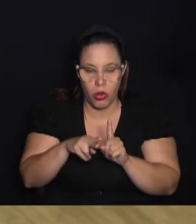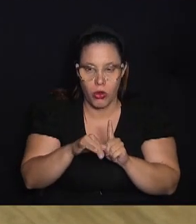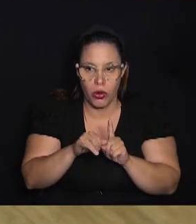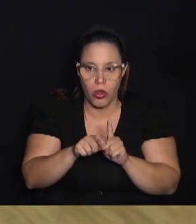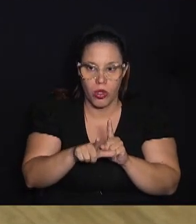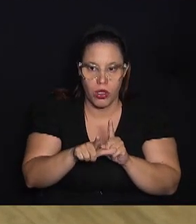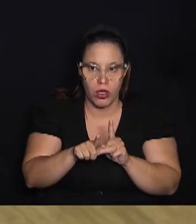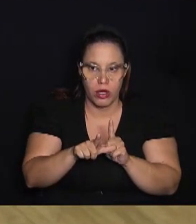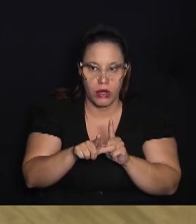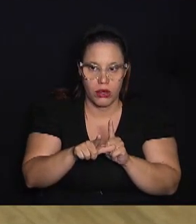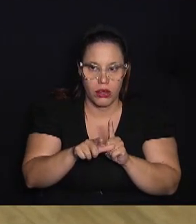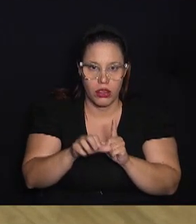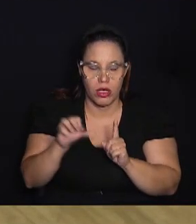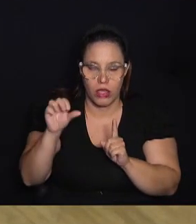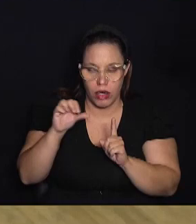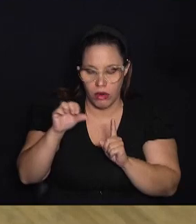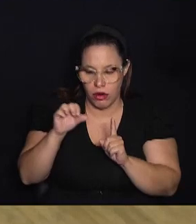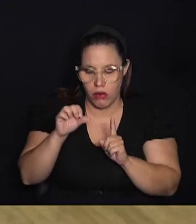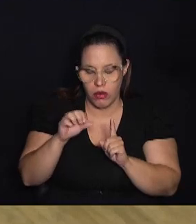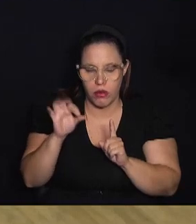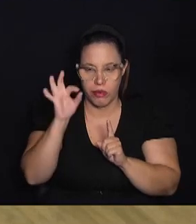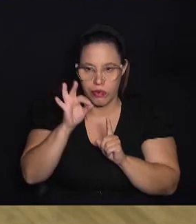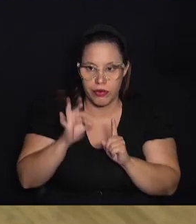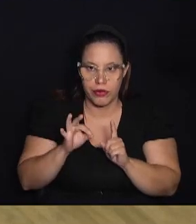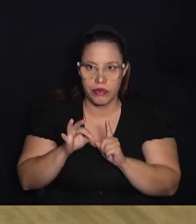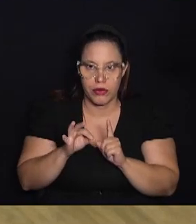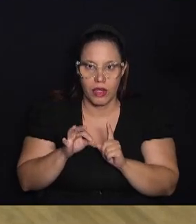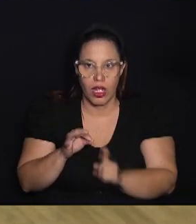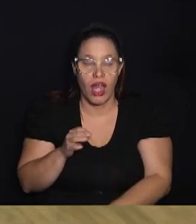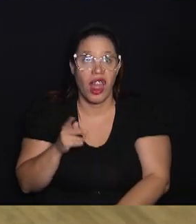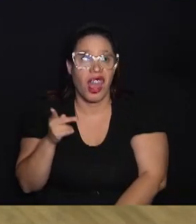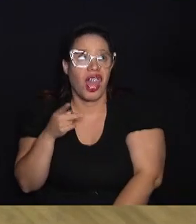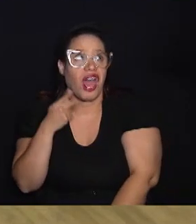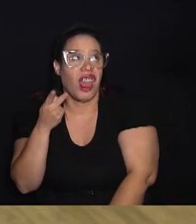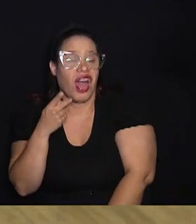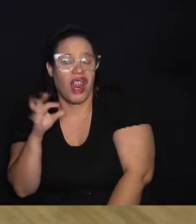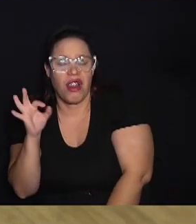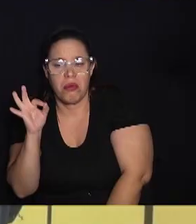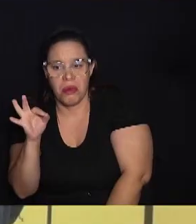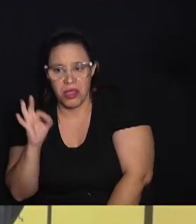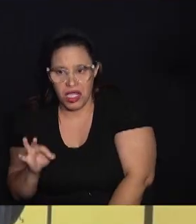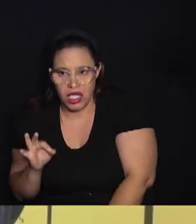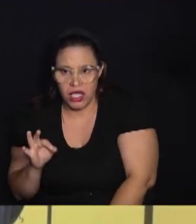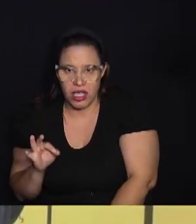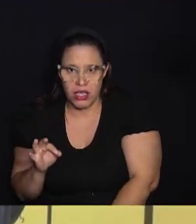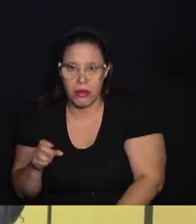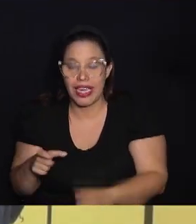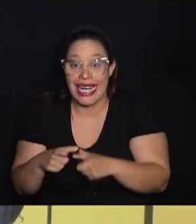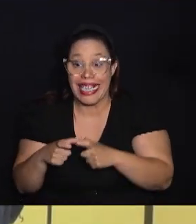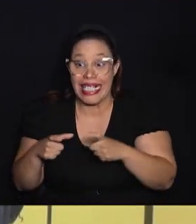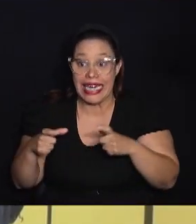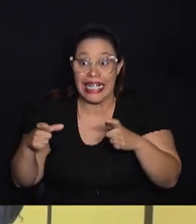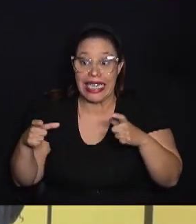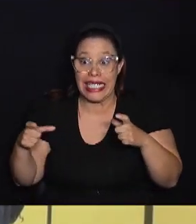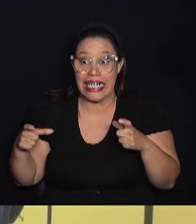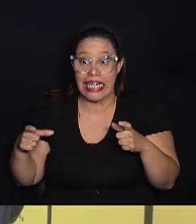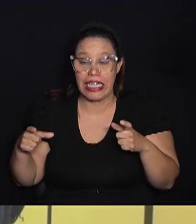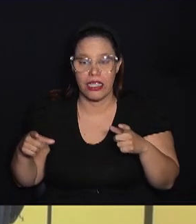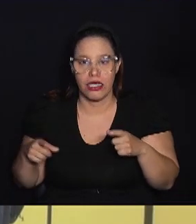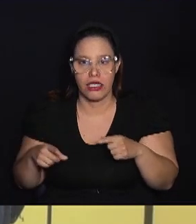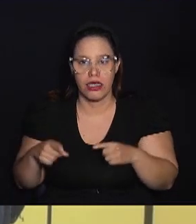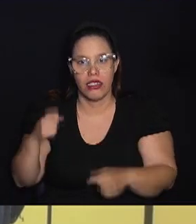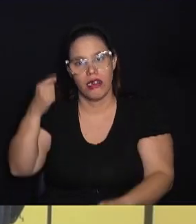vamos lá dar 99% como é que é ah eu não vou saber te falar a porcentagem Mas ela é grande porque você tem uma